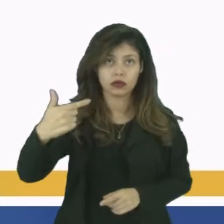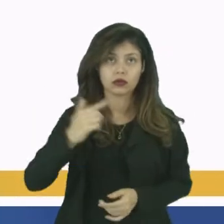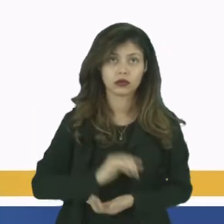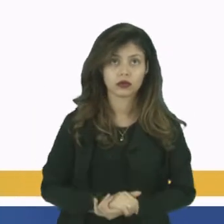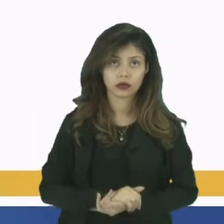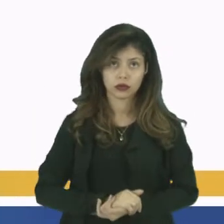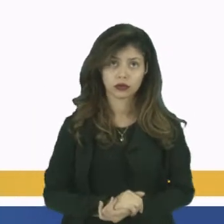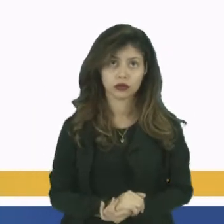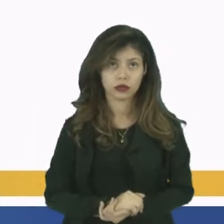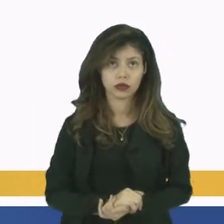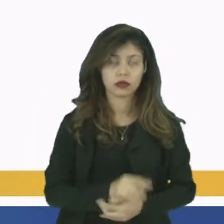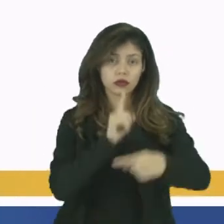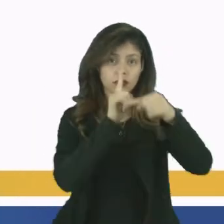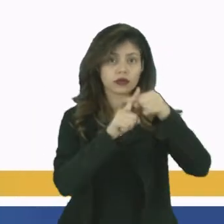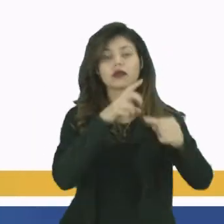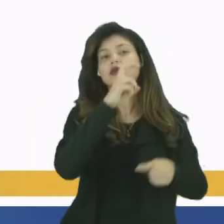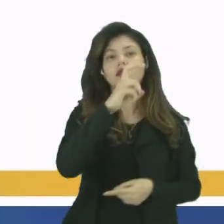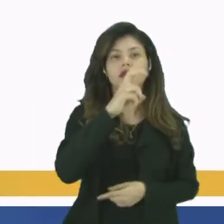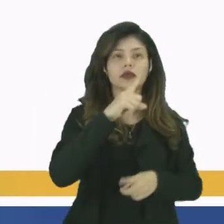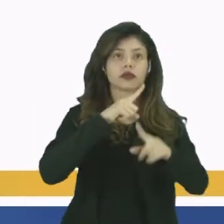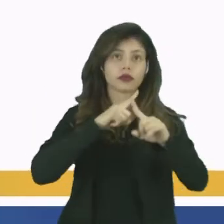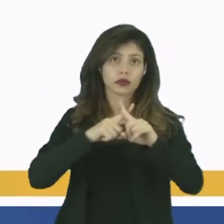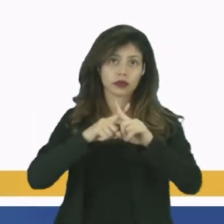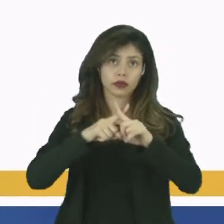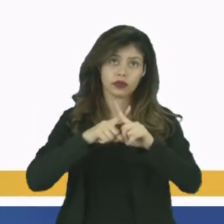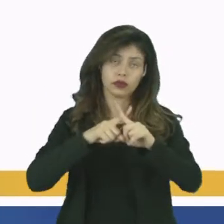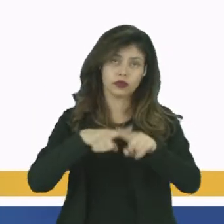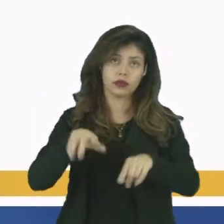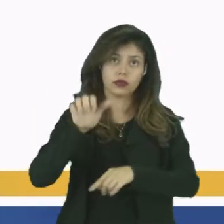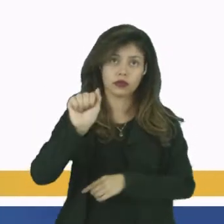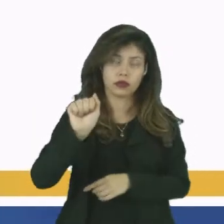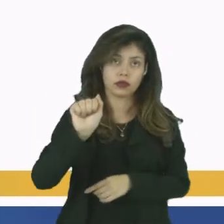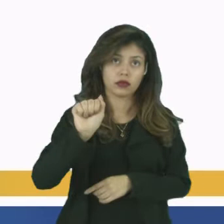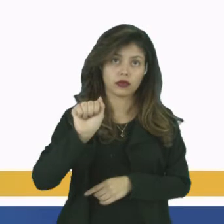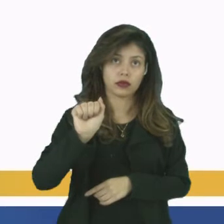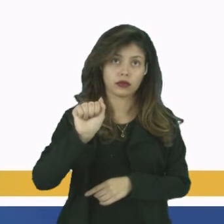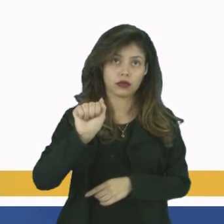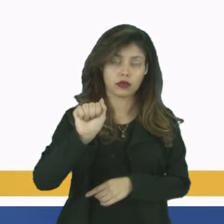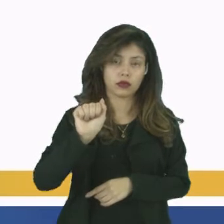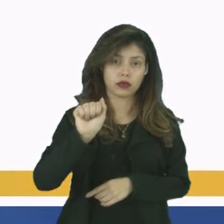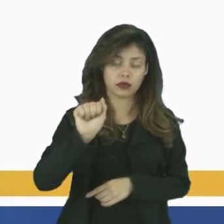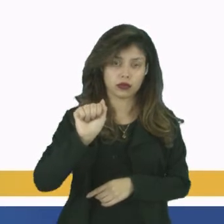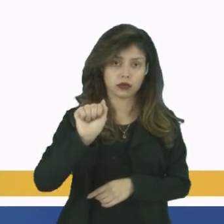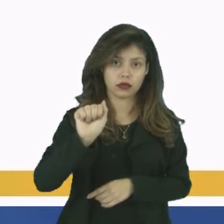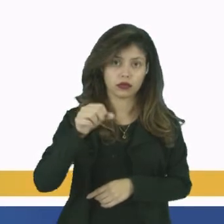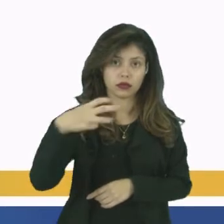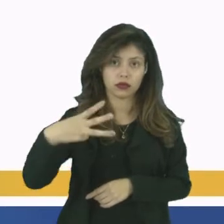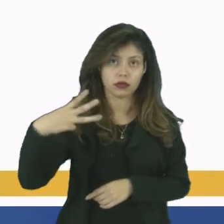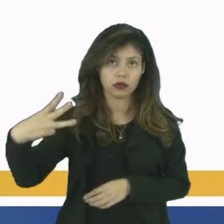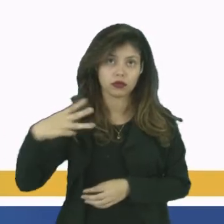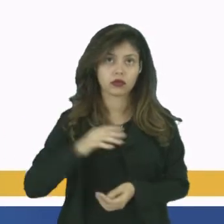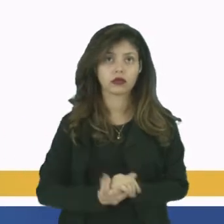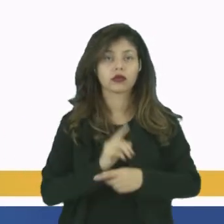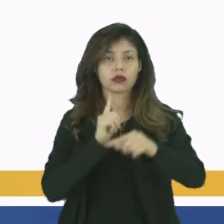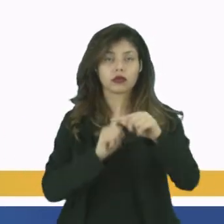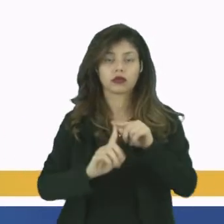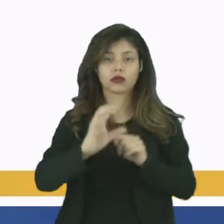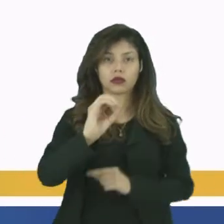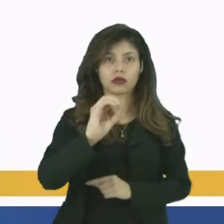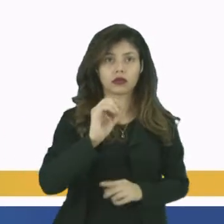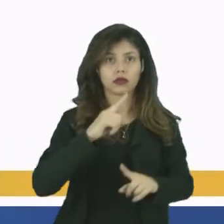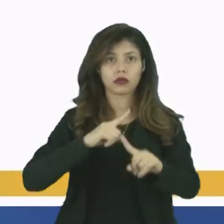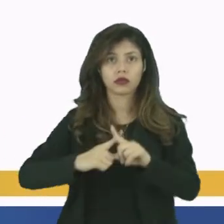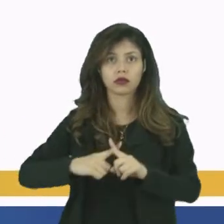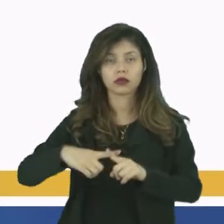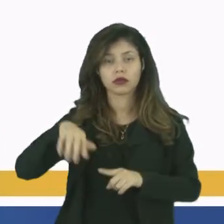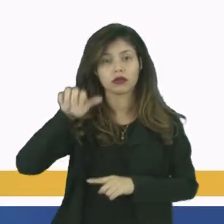A32, mais 5 vezes o cofator A33, mais